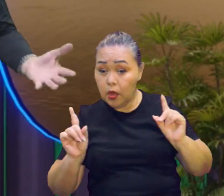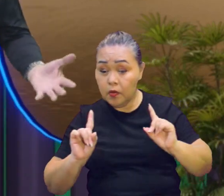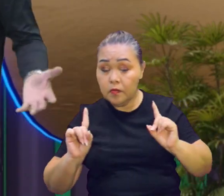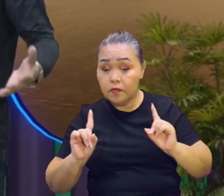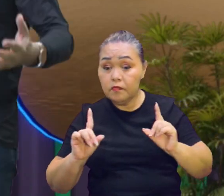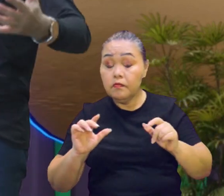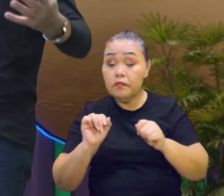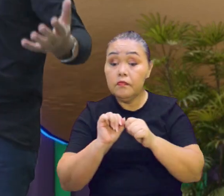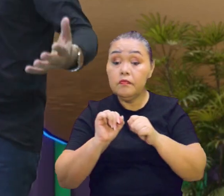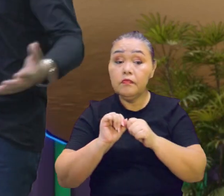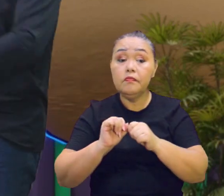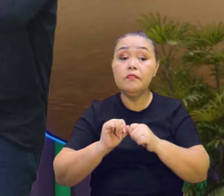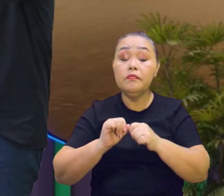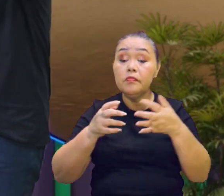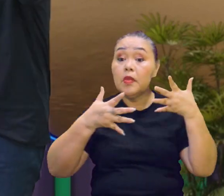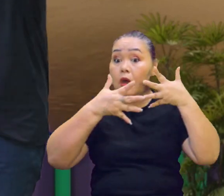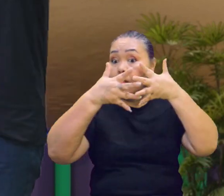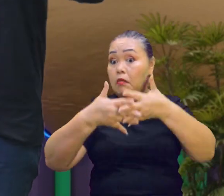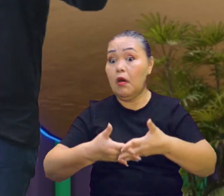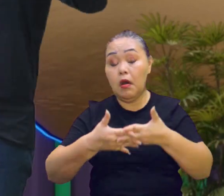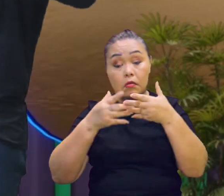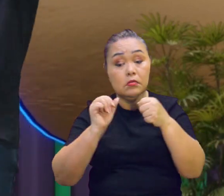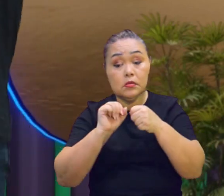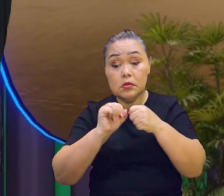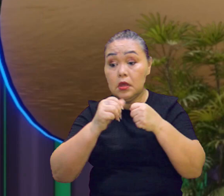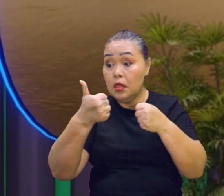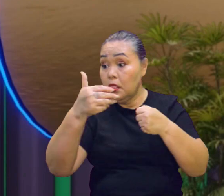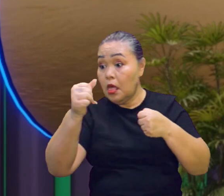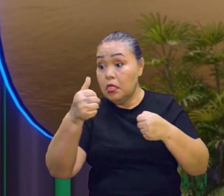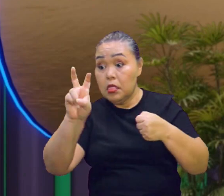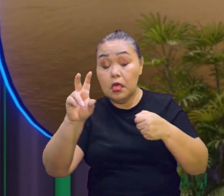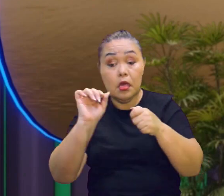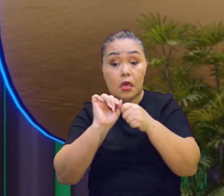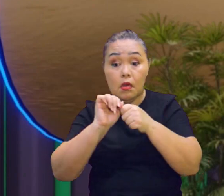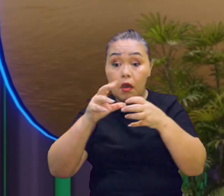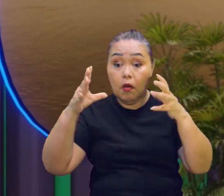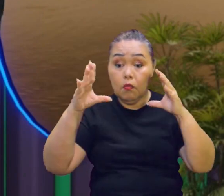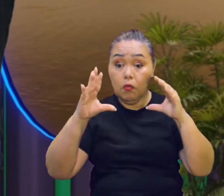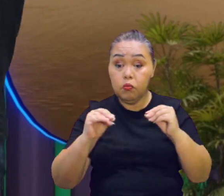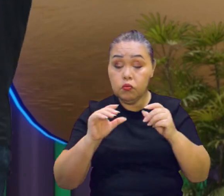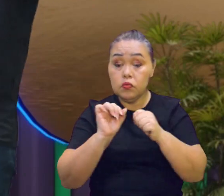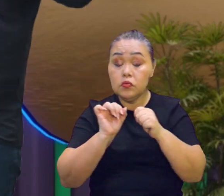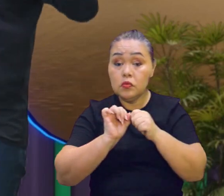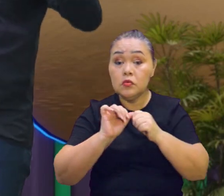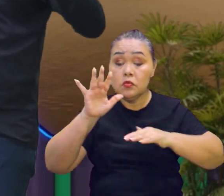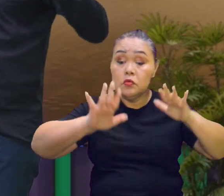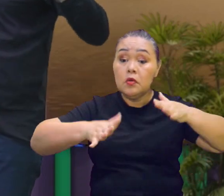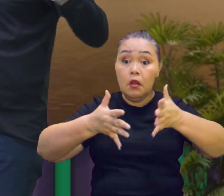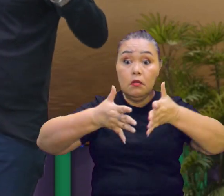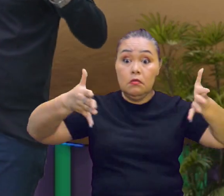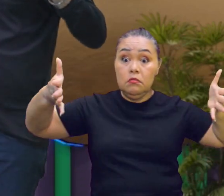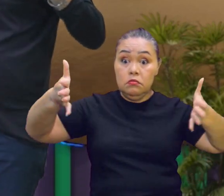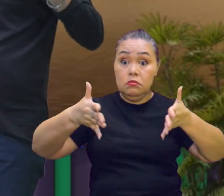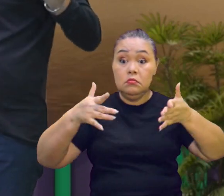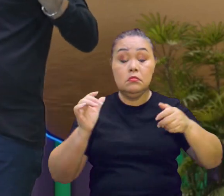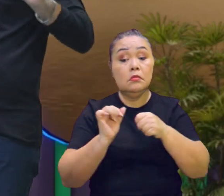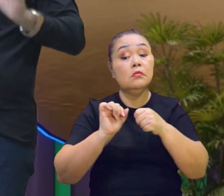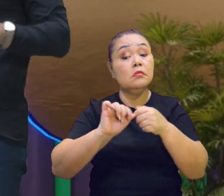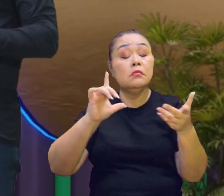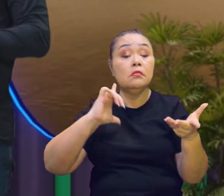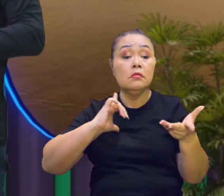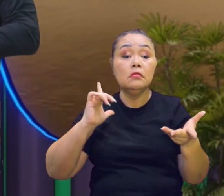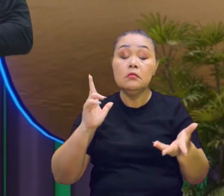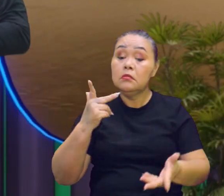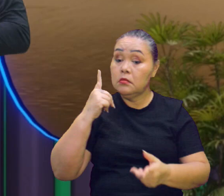das carretas tem que trocar. E são vários, sei lá, 10, 15, 16, 20 pneus, dependendo do tamanho dela. Olha só,